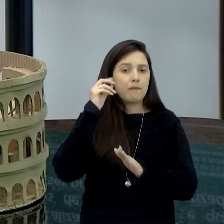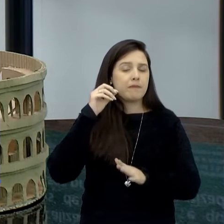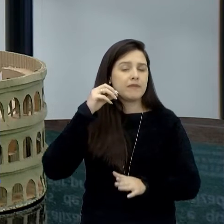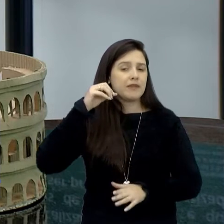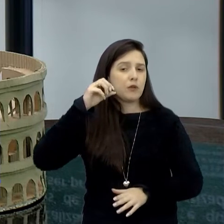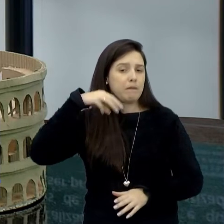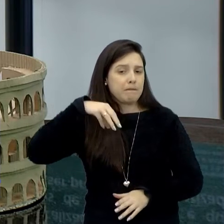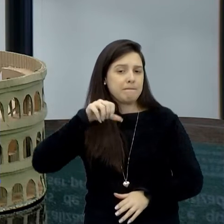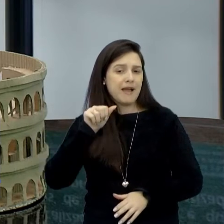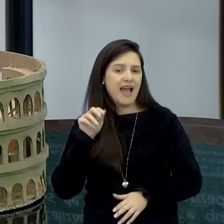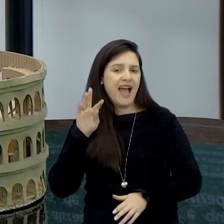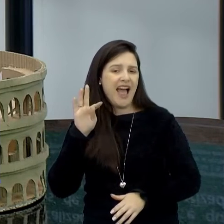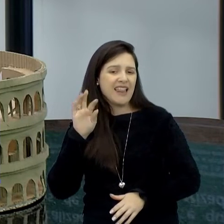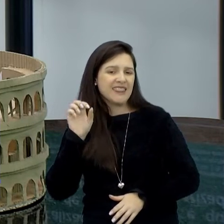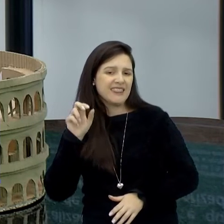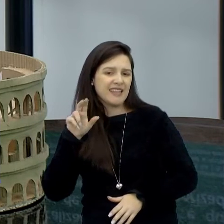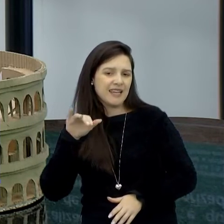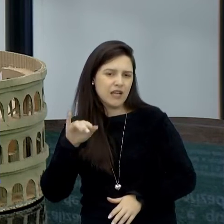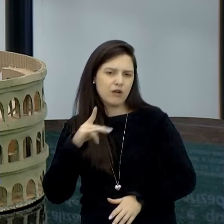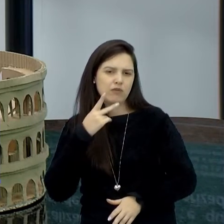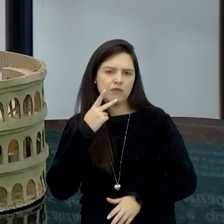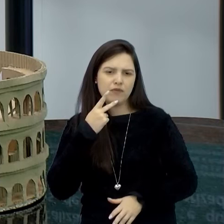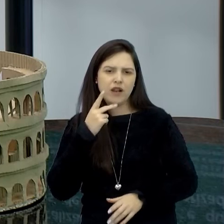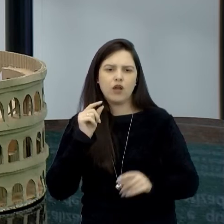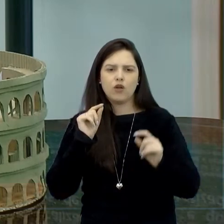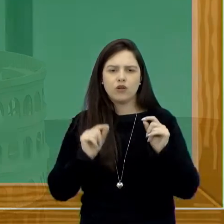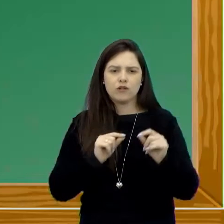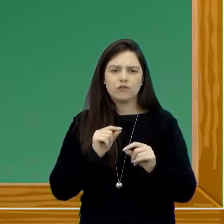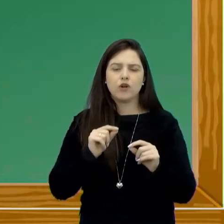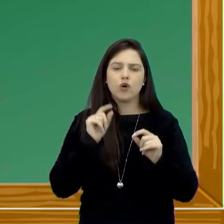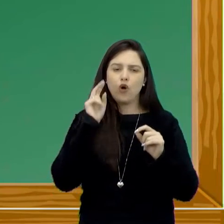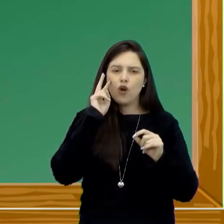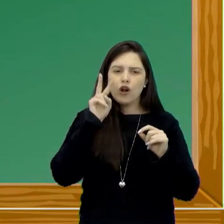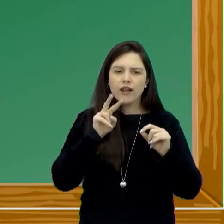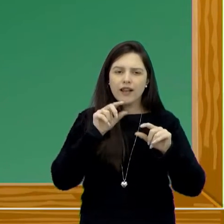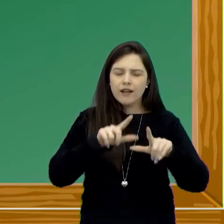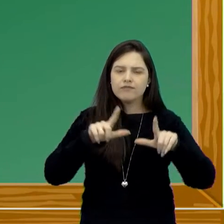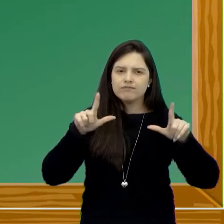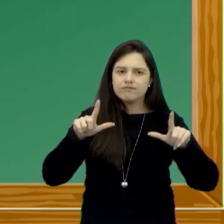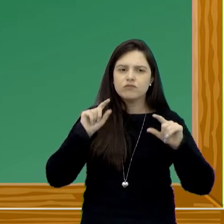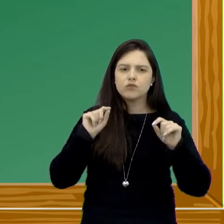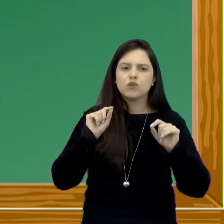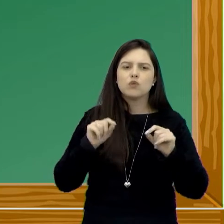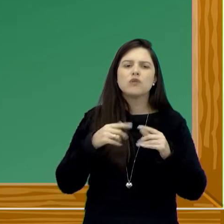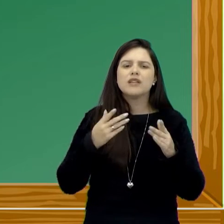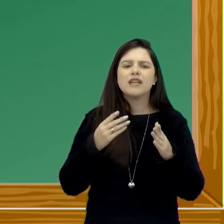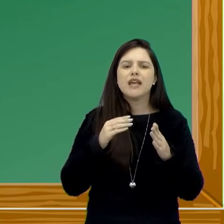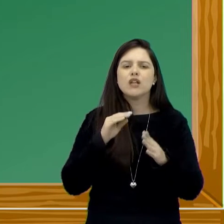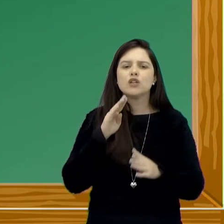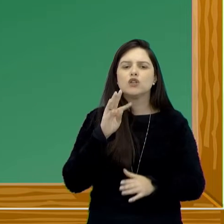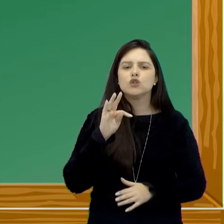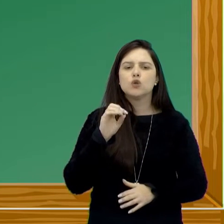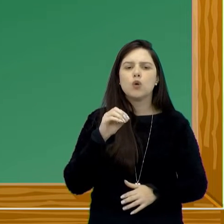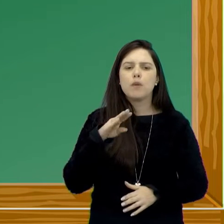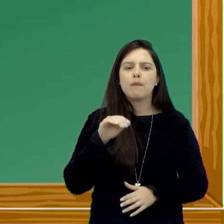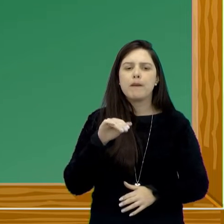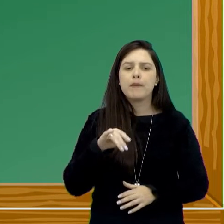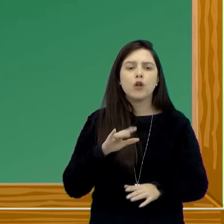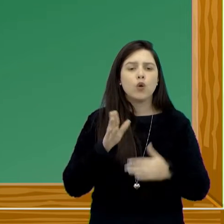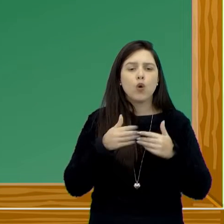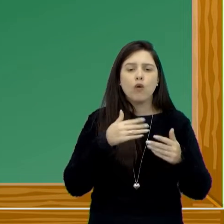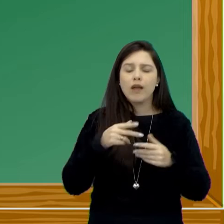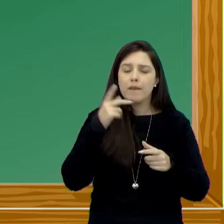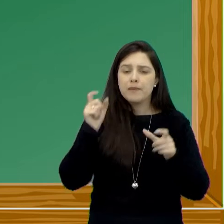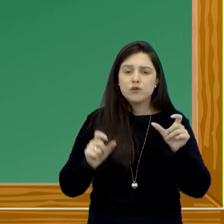material, certo? E a gente vai falar de tombamento, dá uma olhadinha na tela. Então, o que é o tombamento? Qualquer pessoa pode solicitar